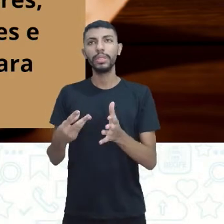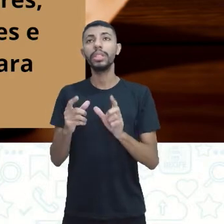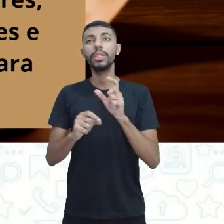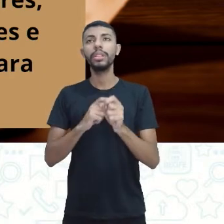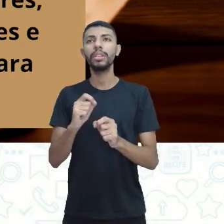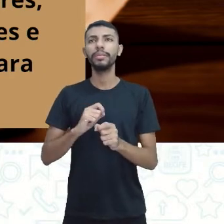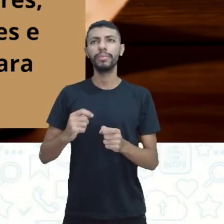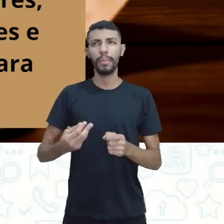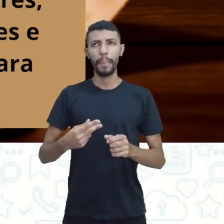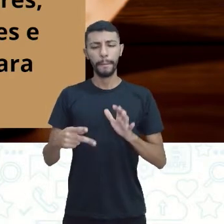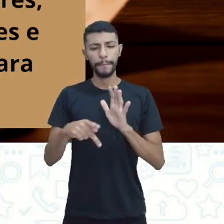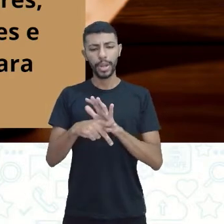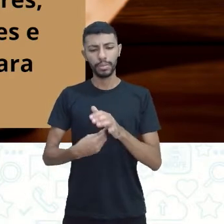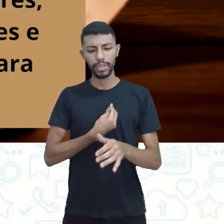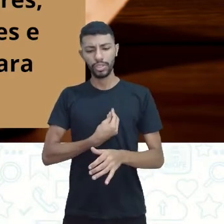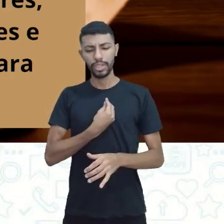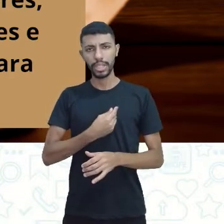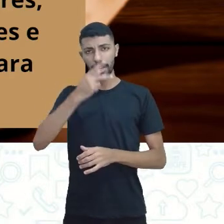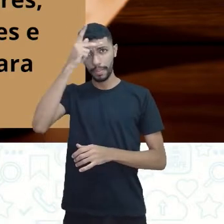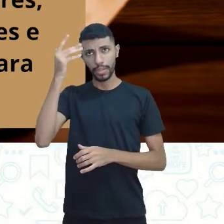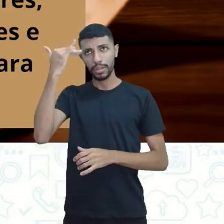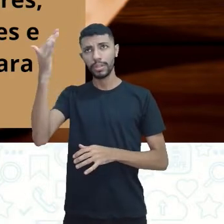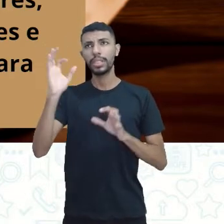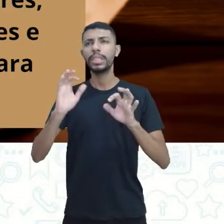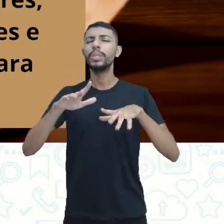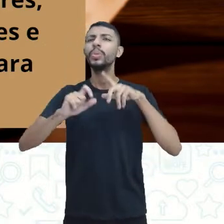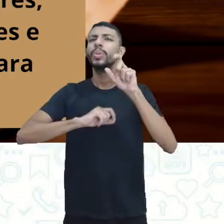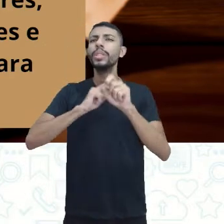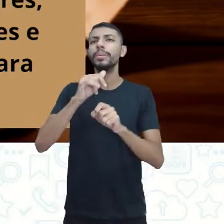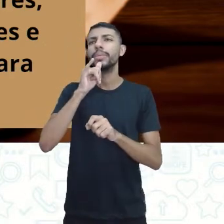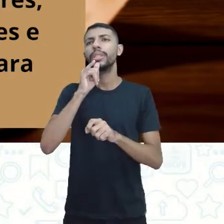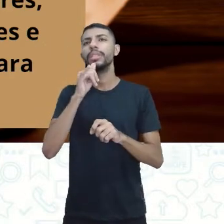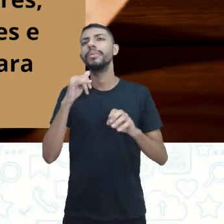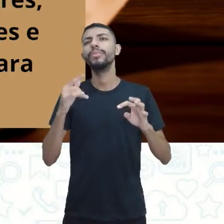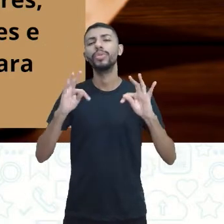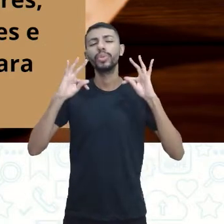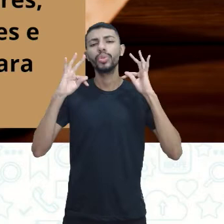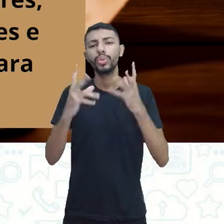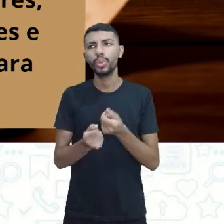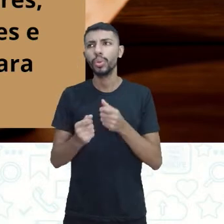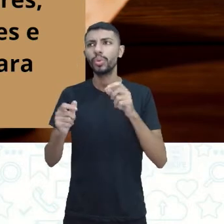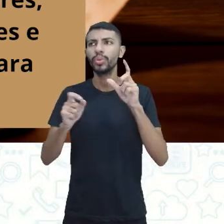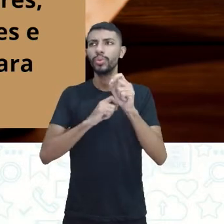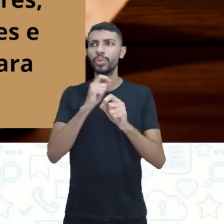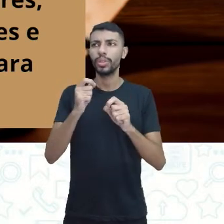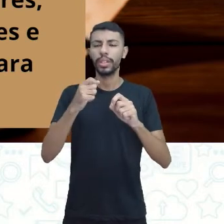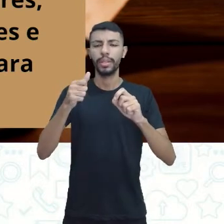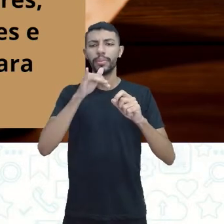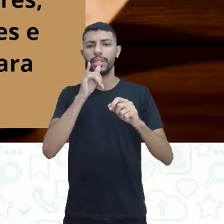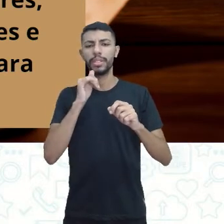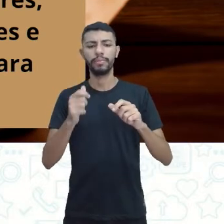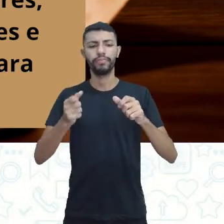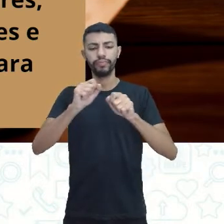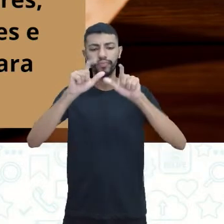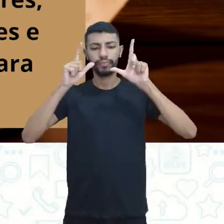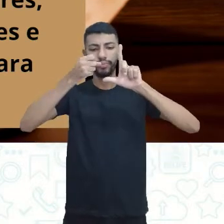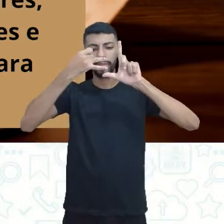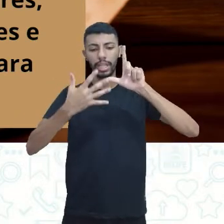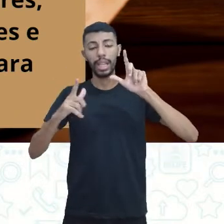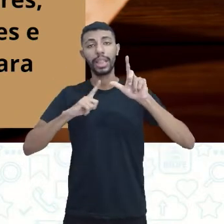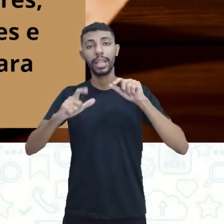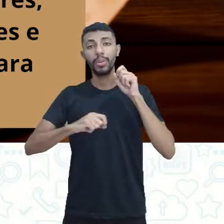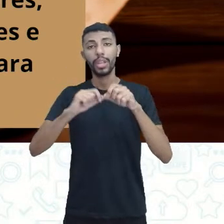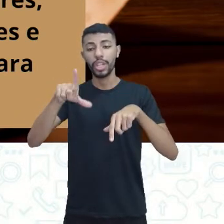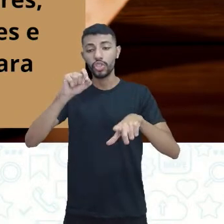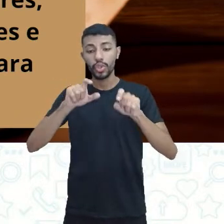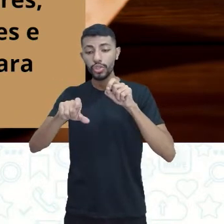artista. Todo autorretrato envolve também uma série de escolhas, pelas quais o artista define